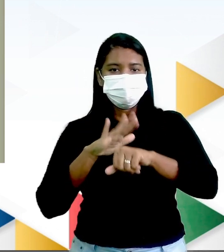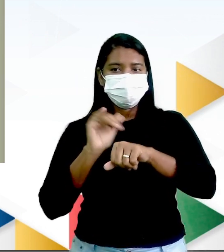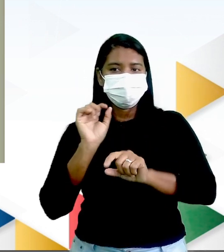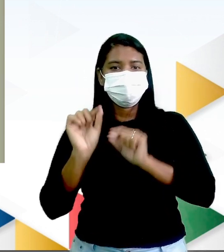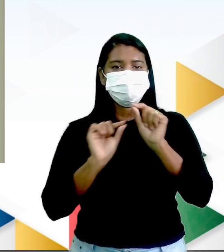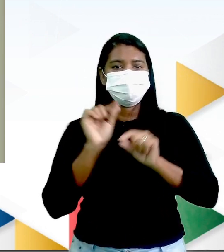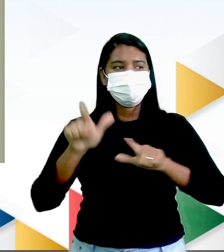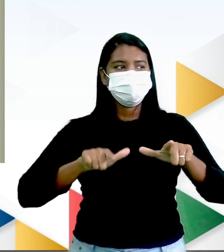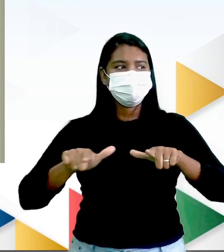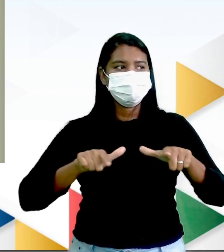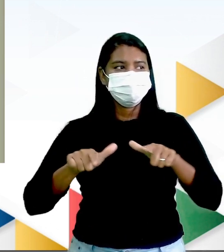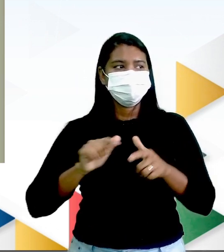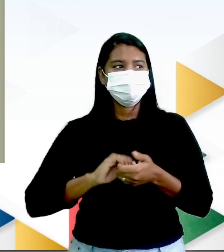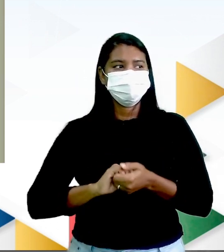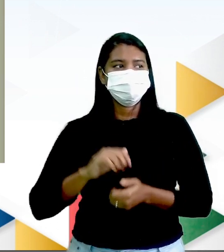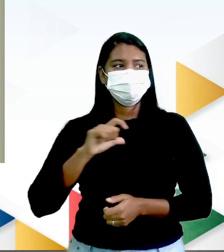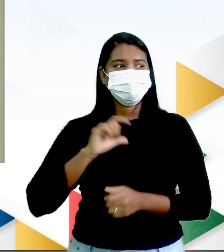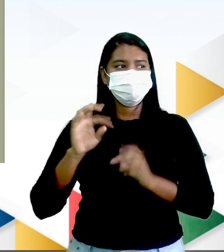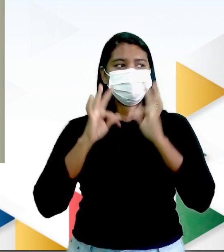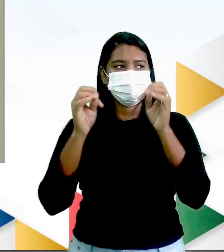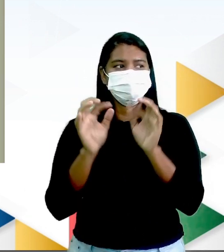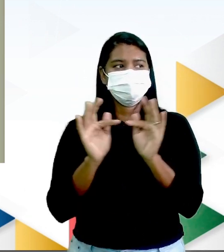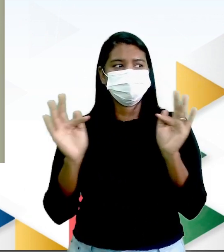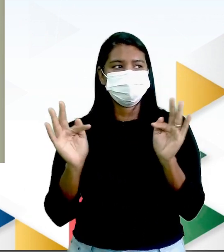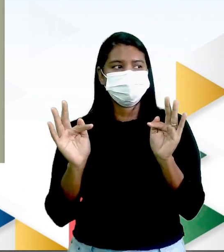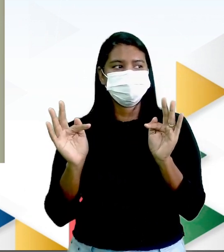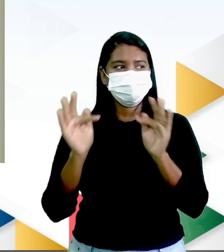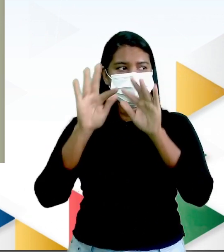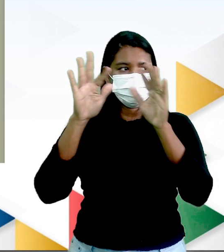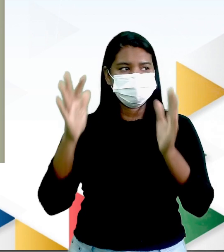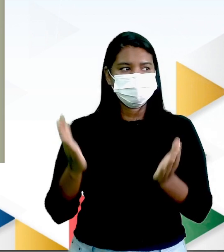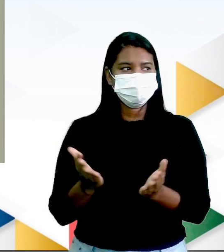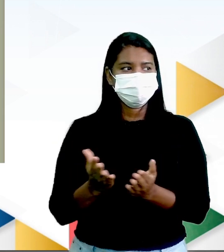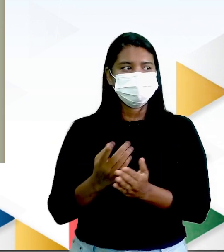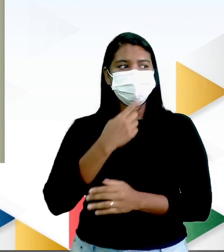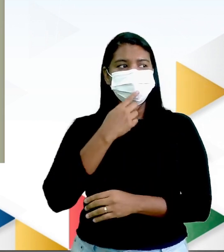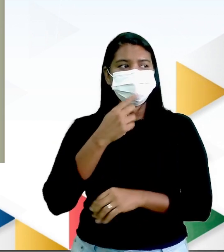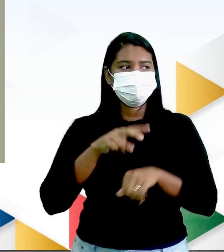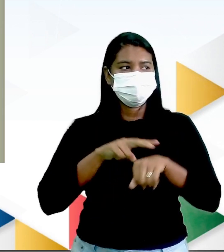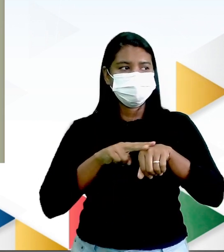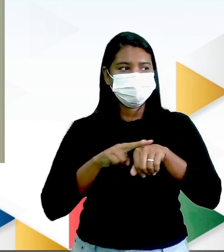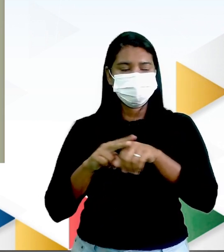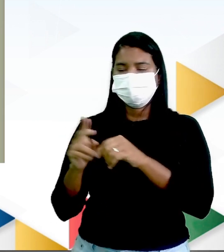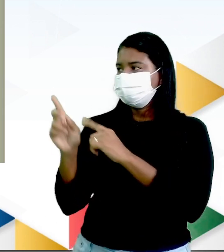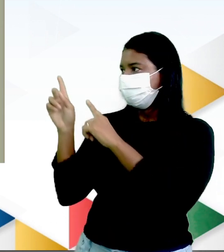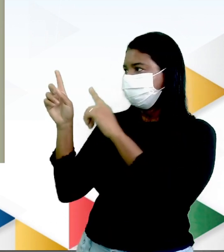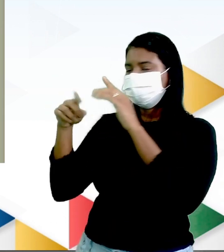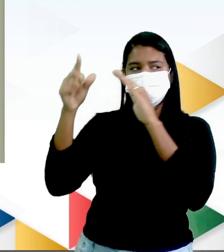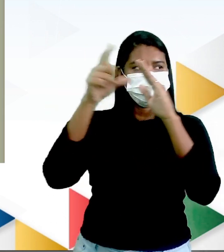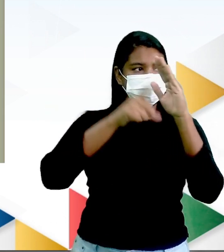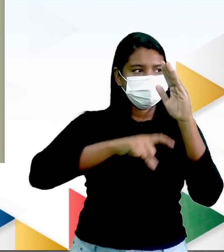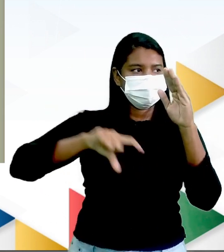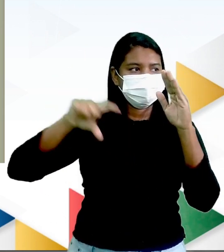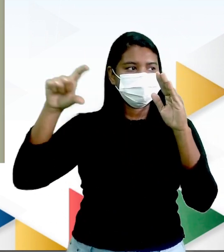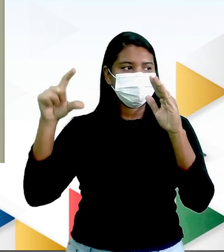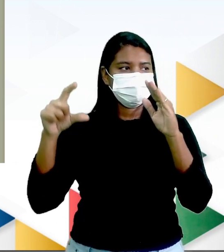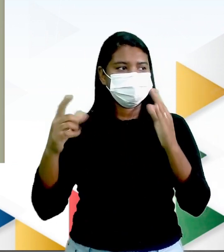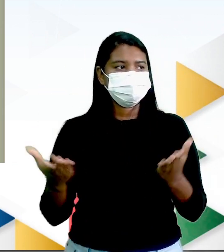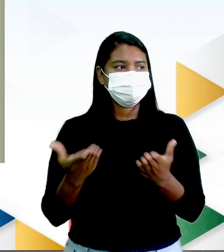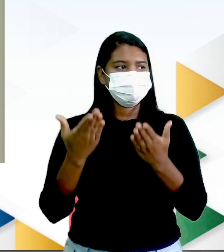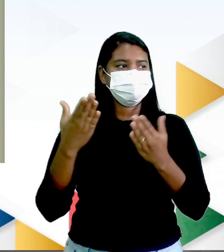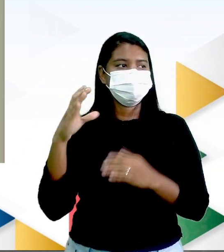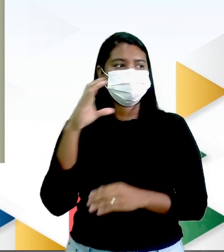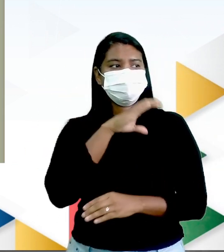de trabalho. Então a gente tem todo o funcionamento da caldeira aí e você pode acompanhar e contemplar aqui junto comigo